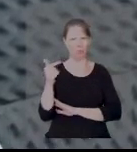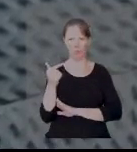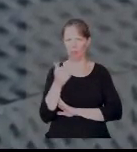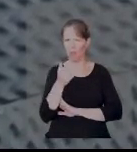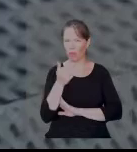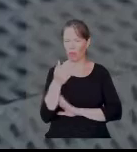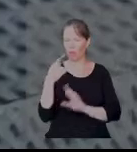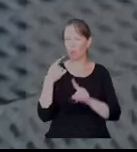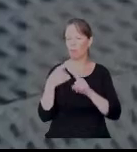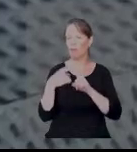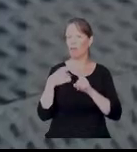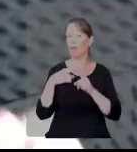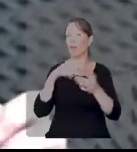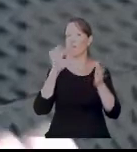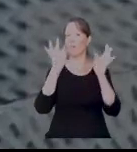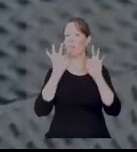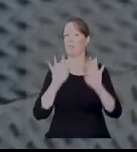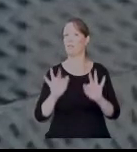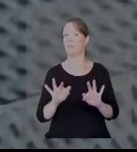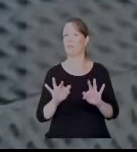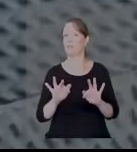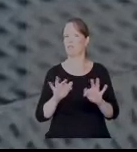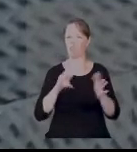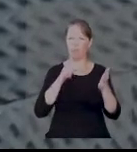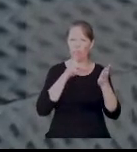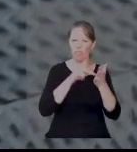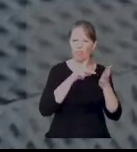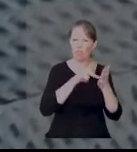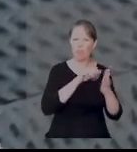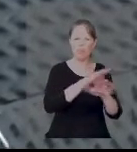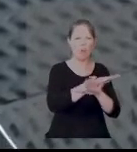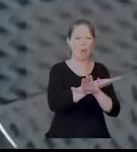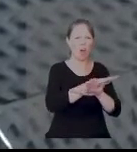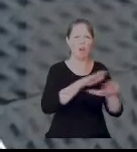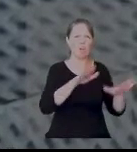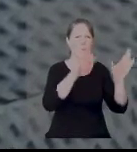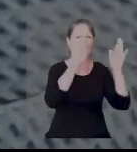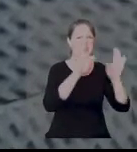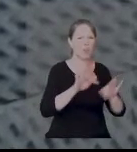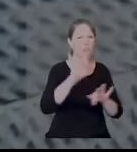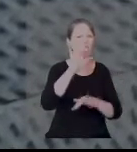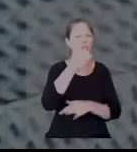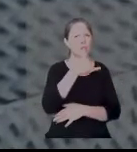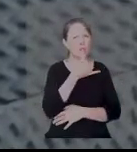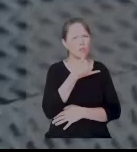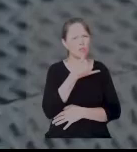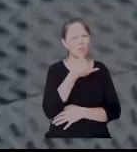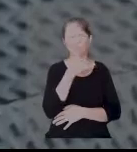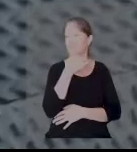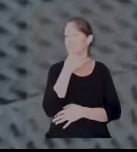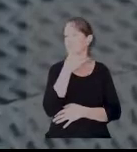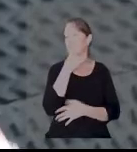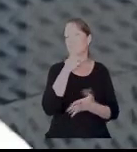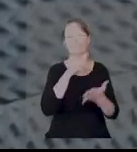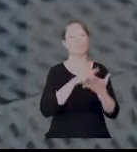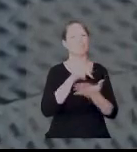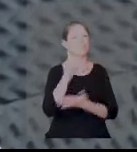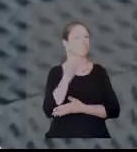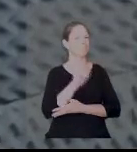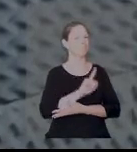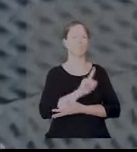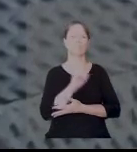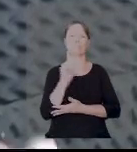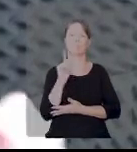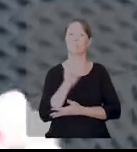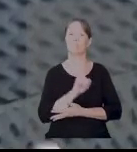para a alegria? Será verdade que a alegria foi devorada e apenas restou a tristeza? Não, não é